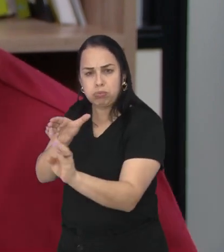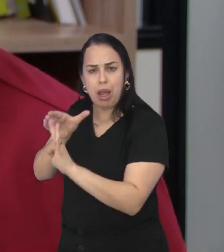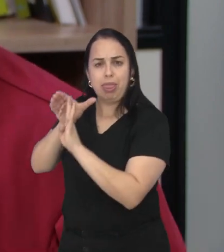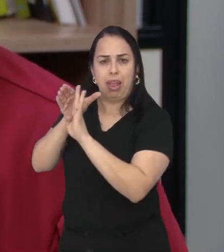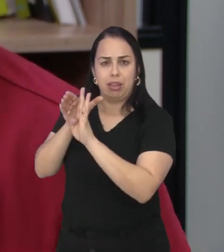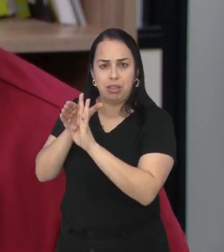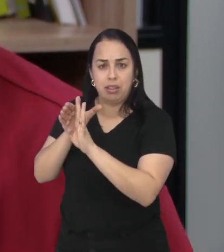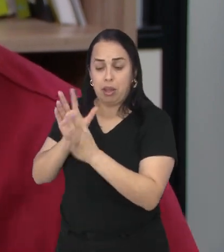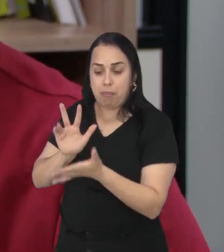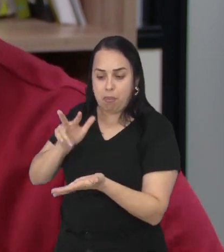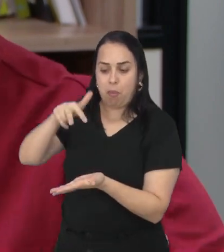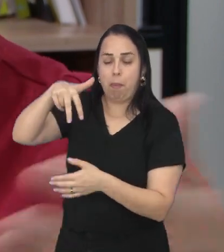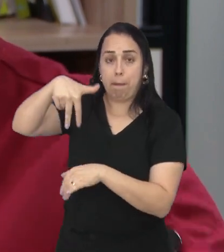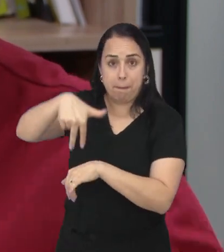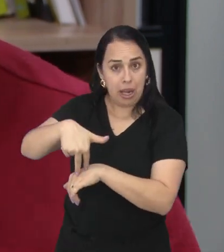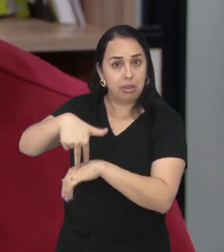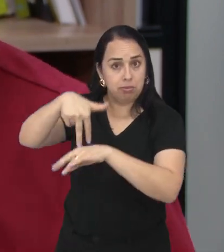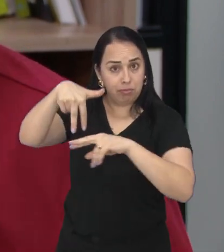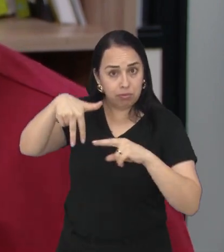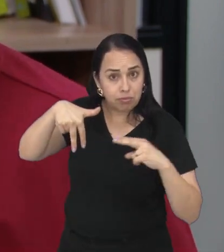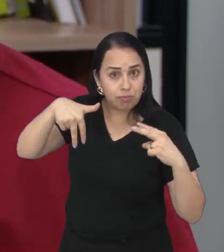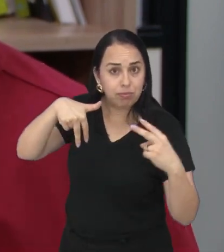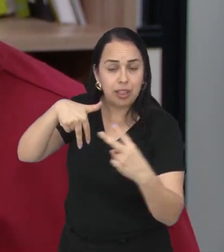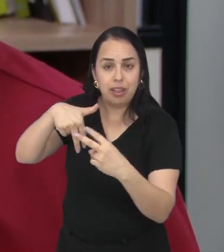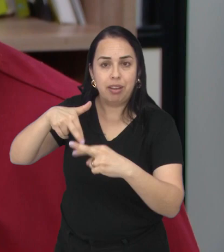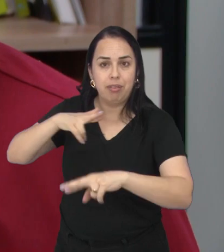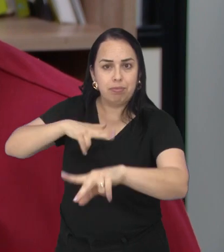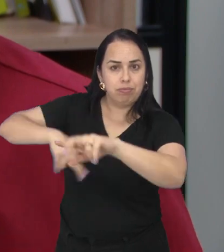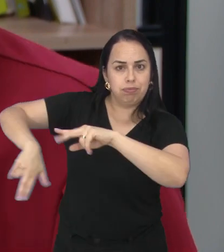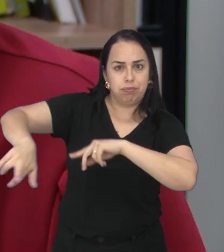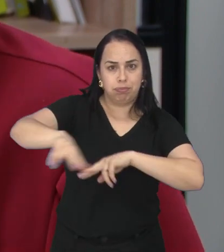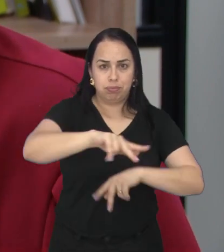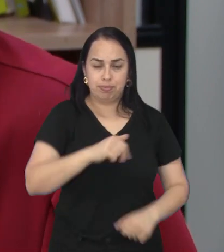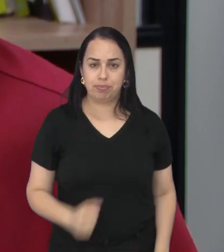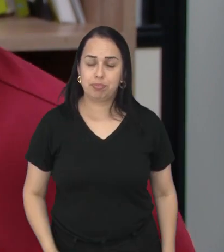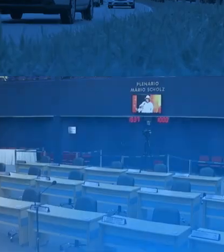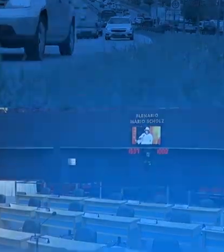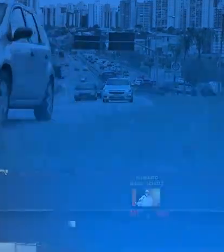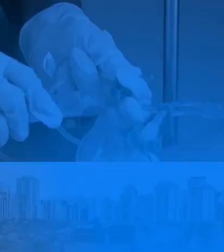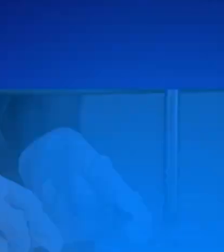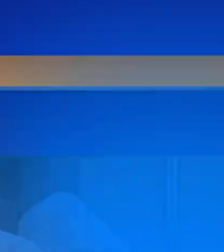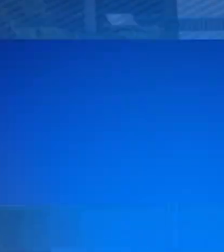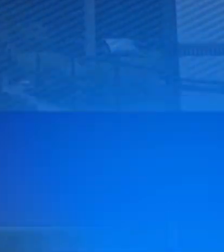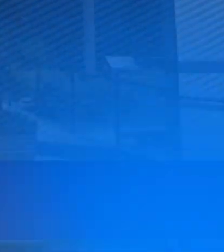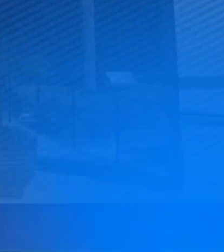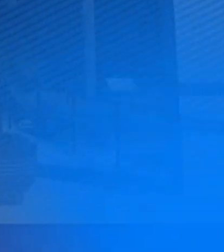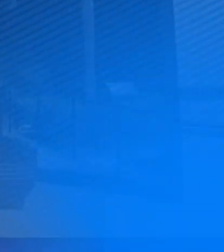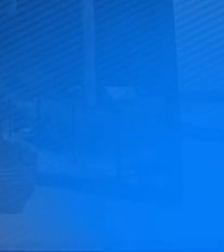representatividades, toda a multiplicidade que somos, afinal.